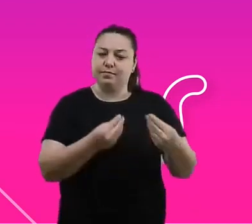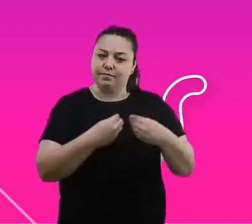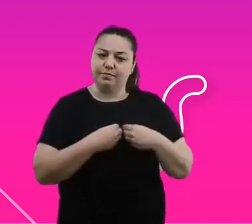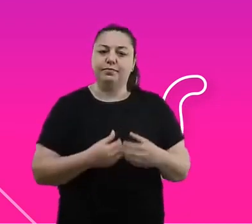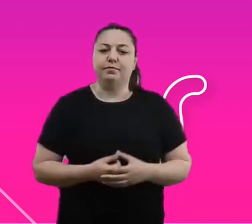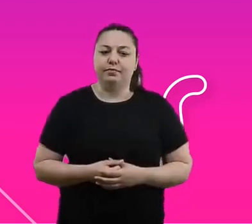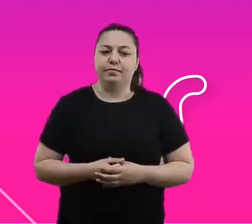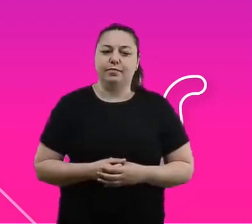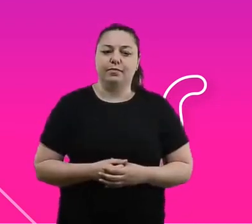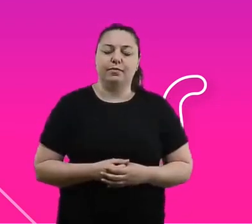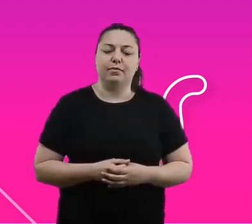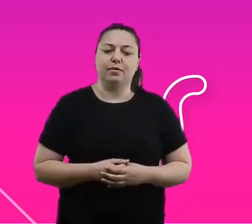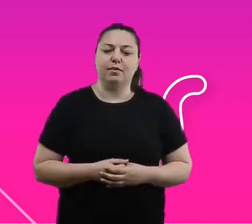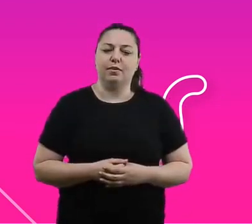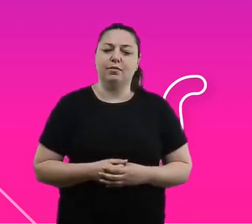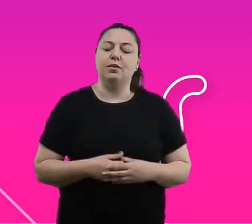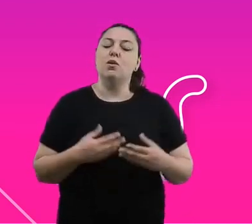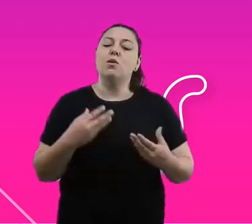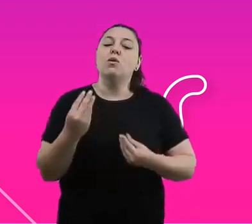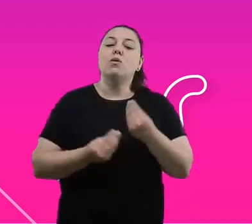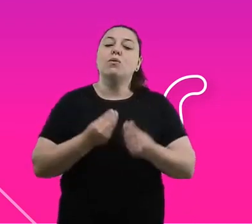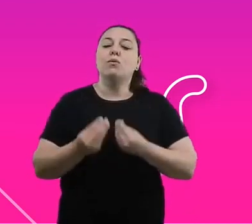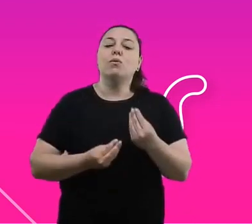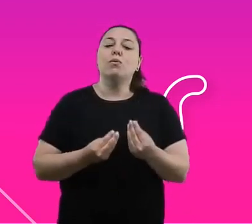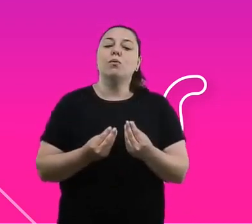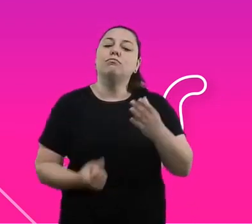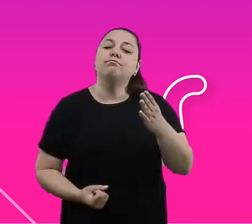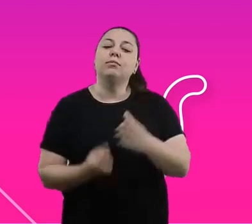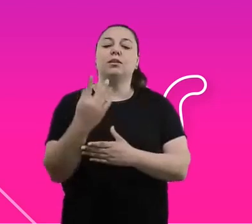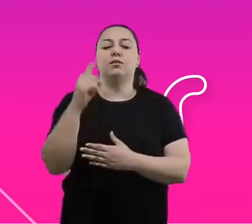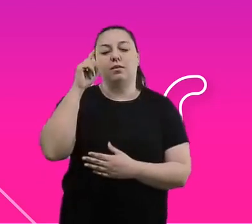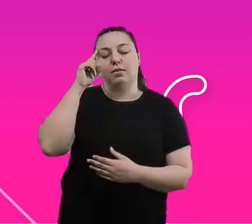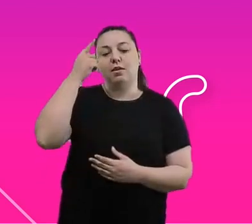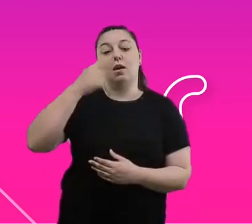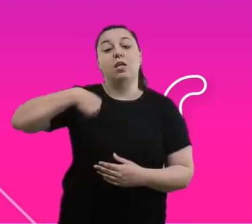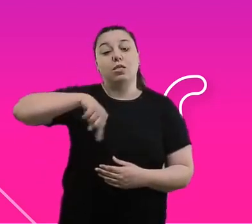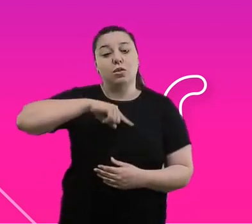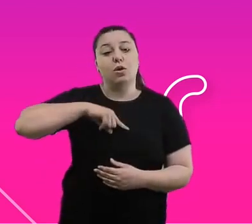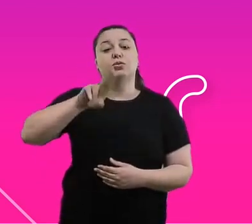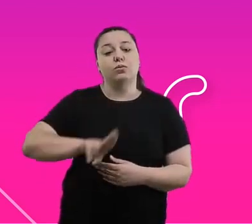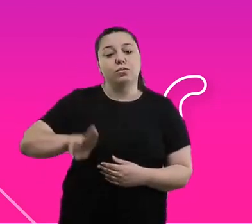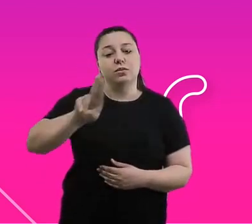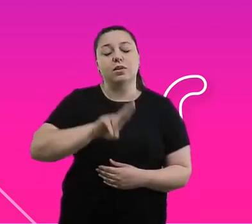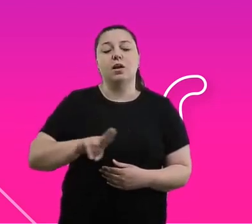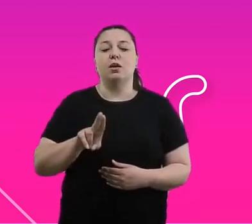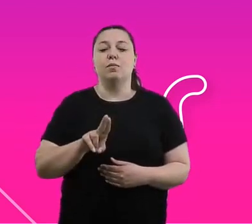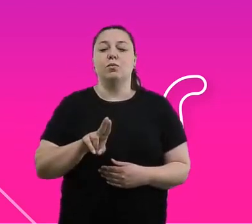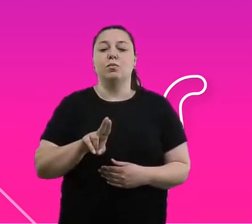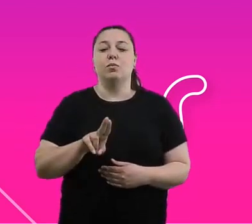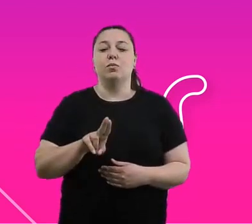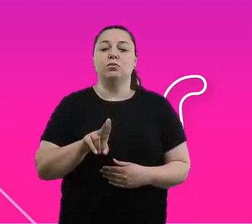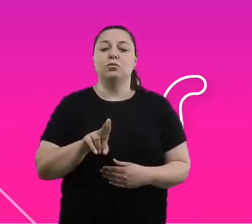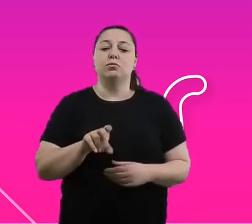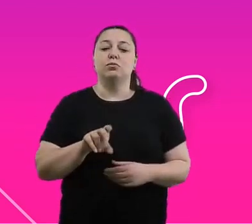E, bem, como foi que nós surgimos com essa ideia, né? Nós usamos a ferramenta do Canvas de dados para, primeiro, levantar perguntas